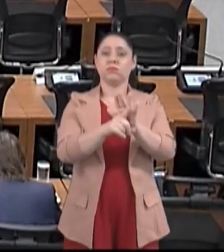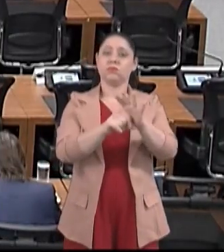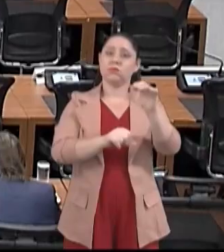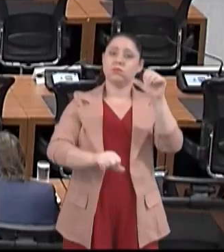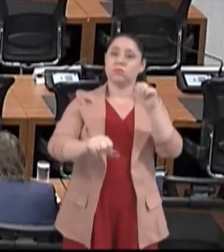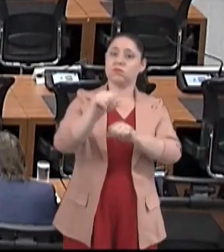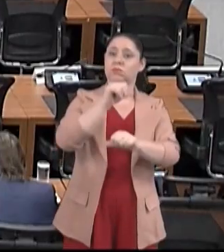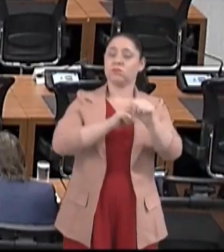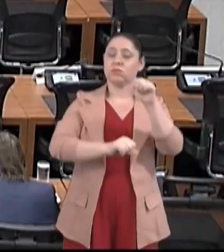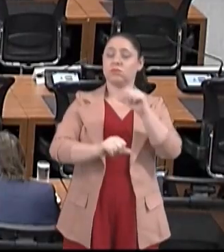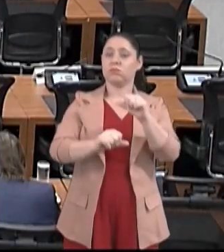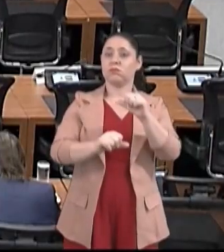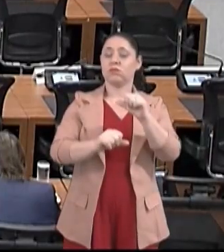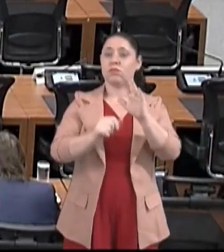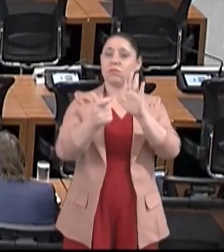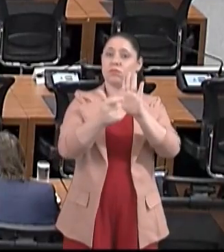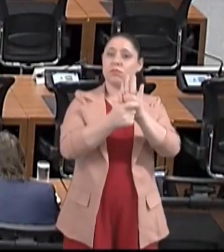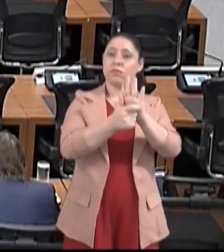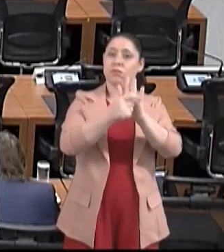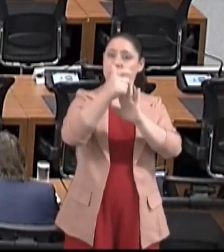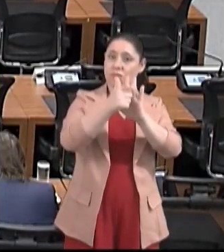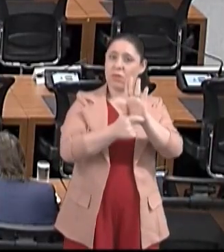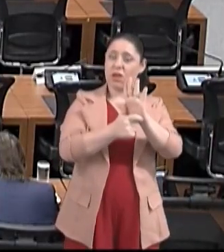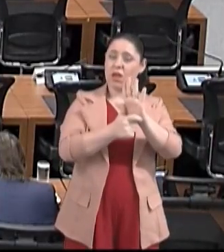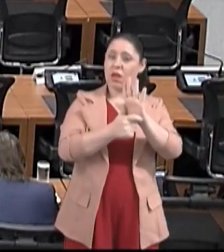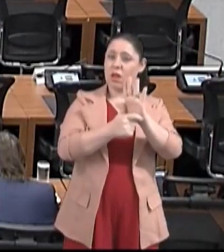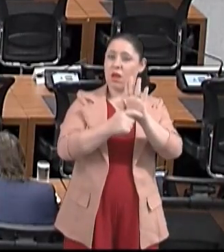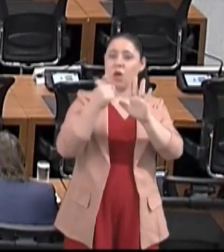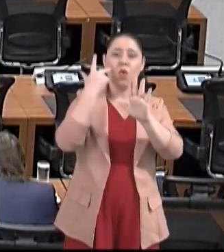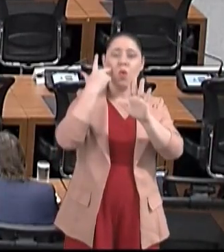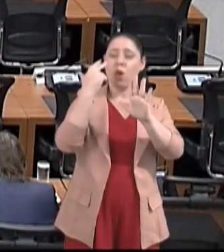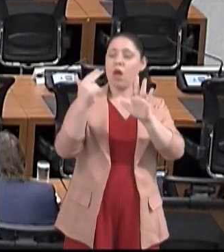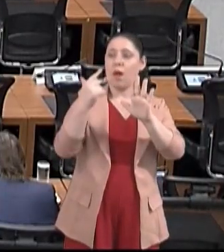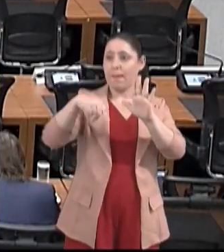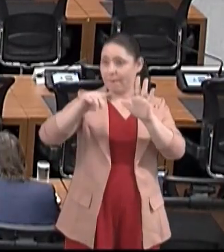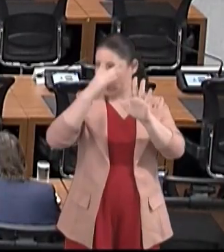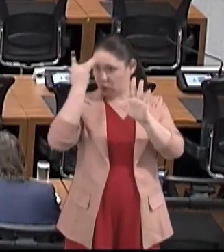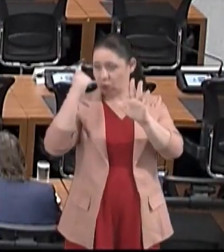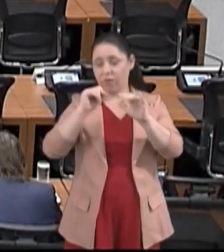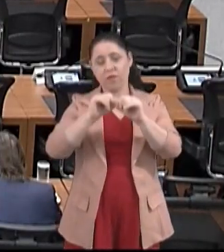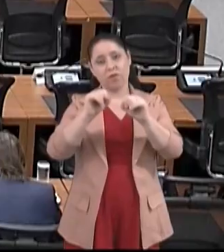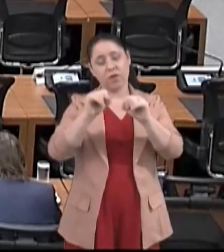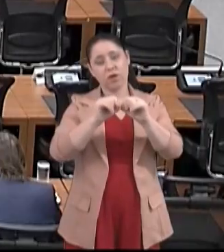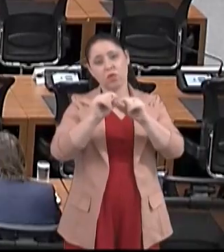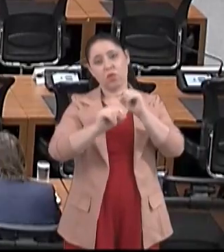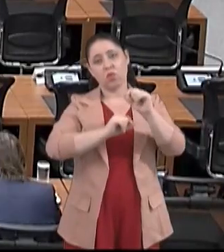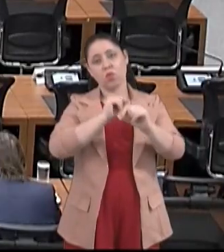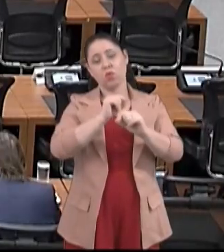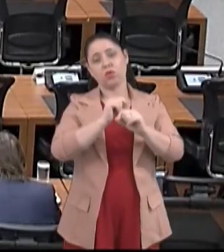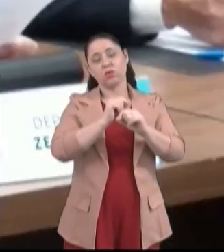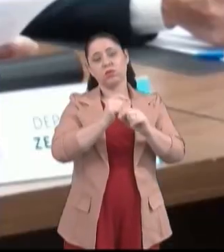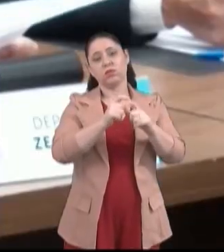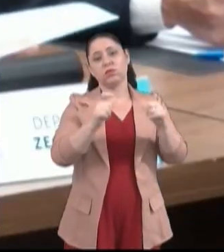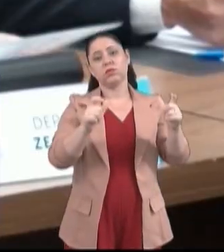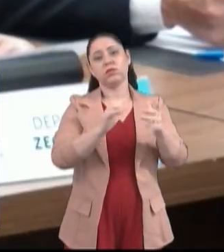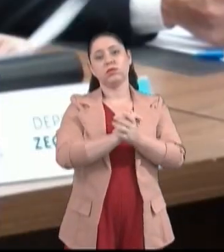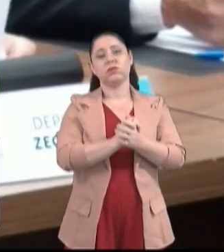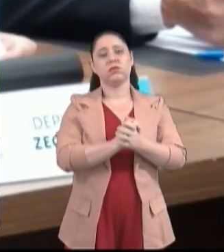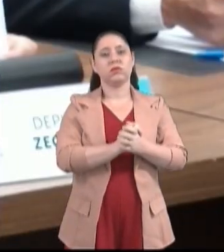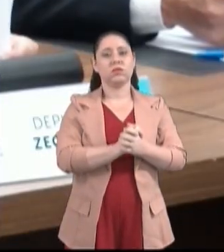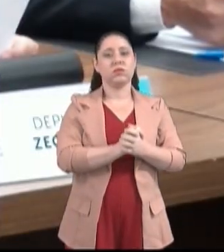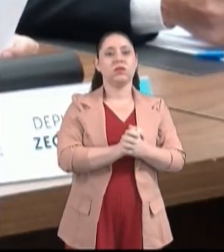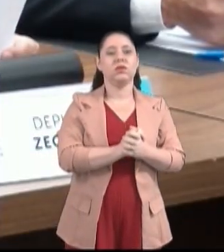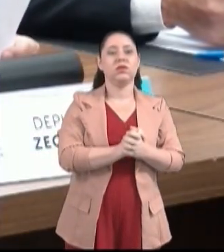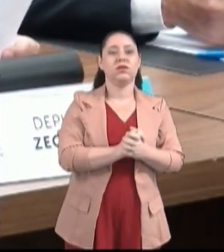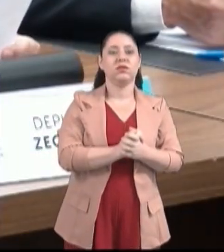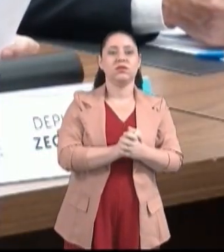em lei, que vai permitir o selo e a tranquilidade para aqueles que produzem, na medida em que nós aceleramos a